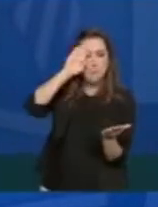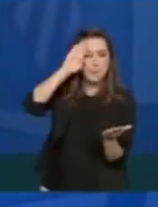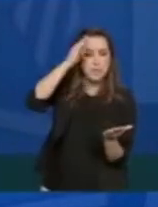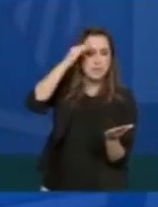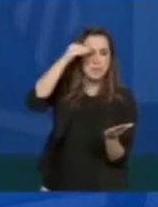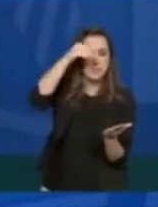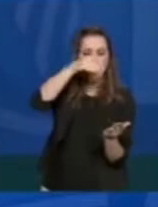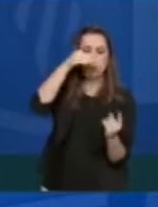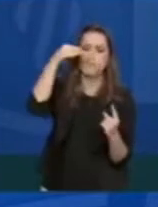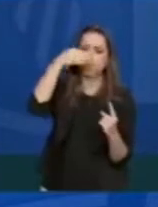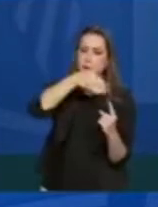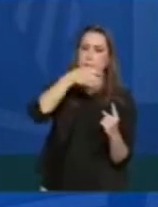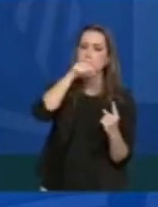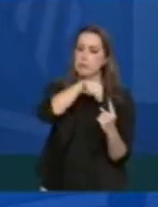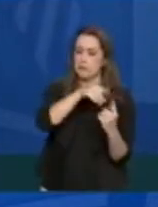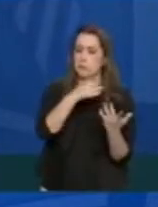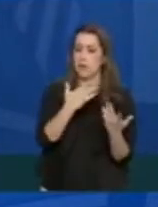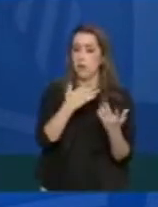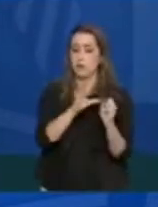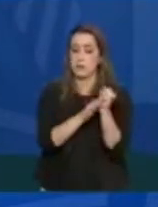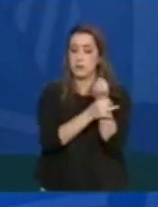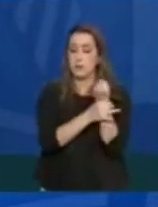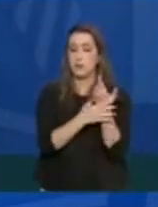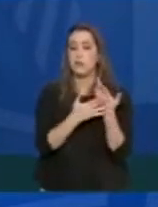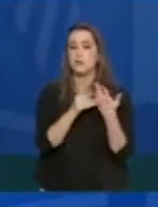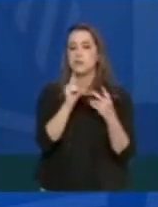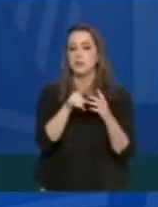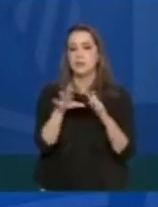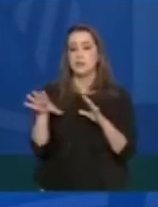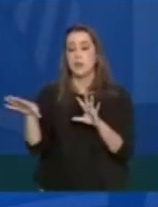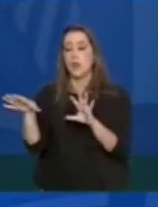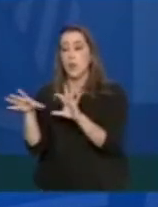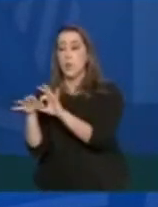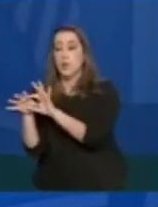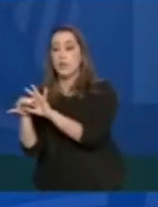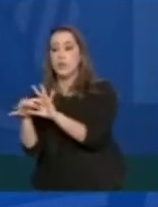Segurança é consolidar esse sistema